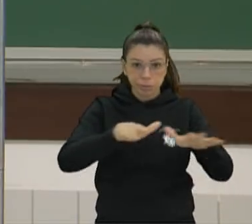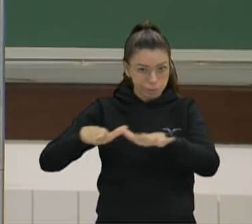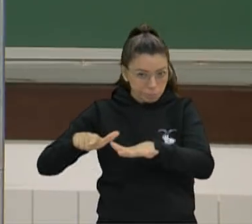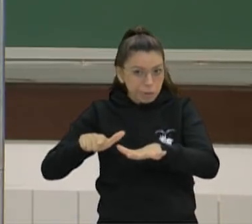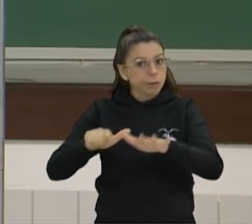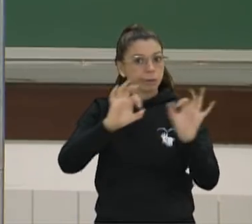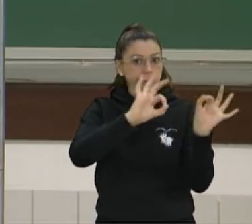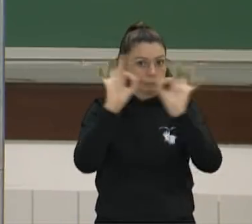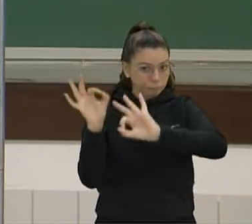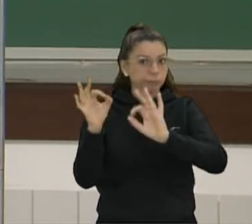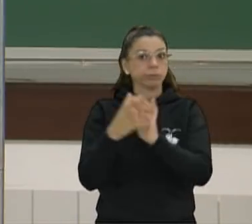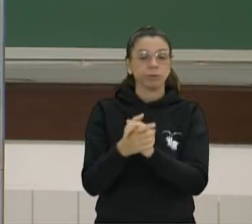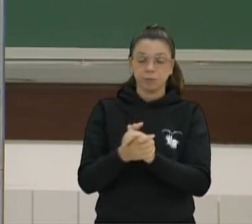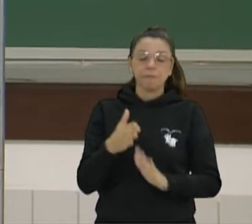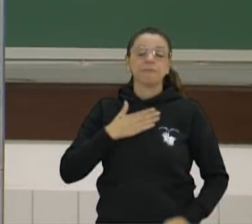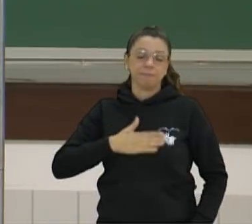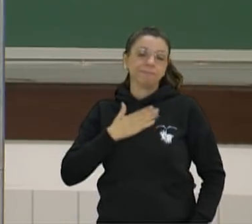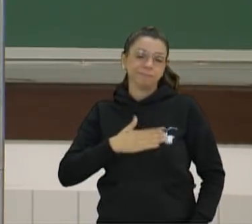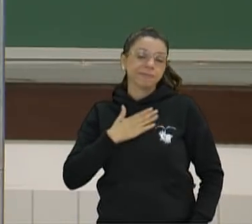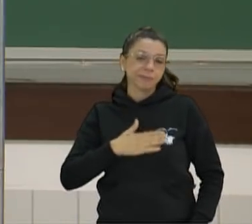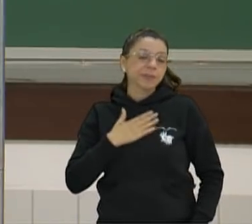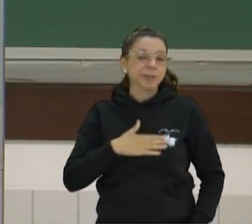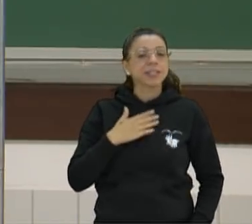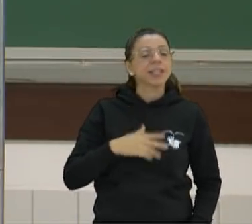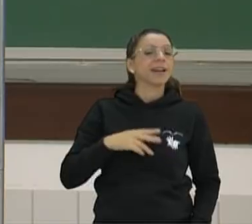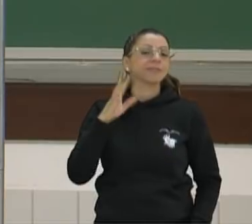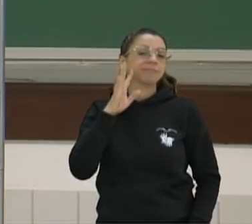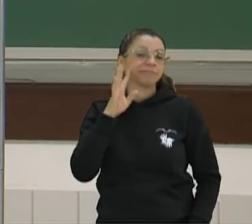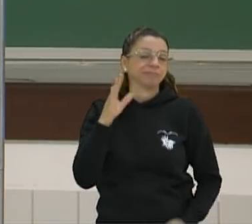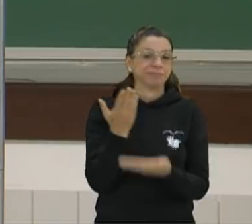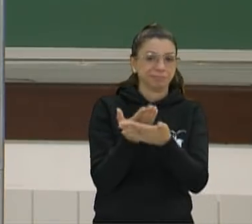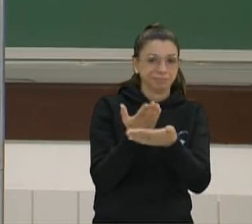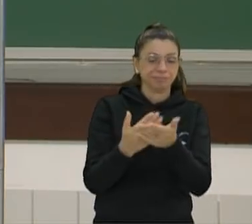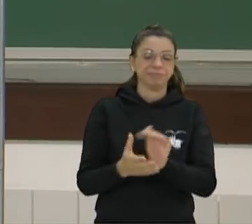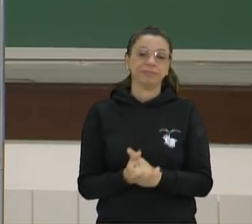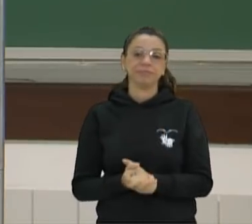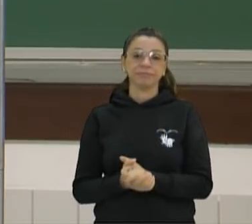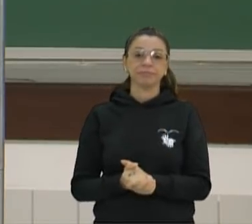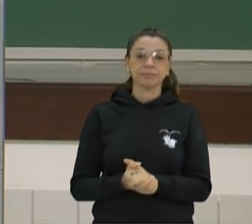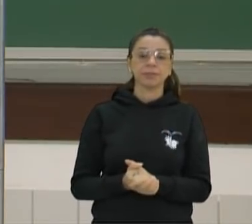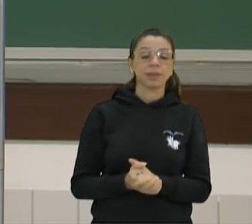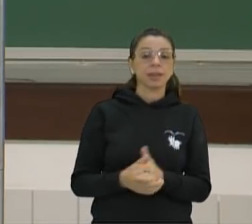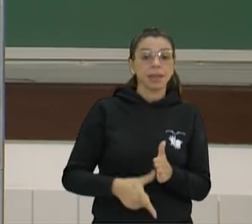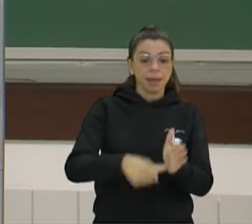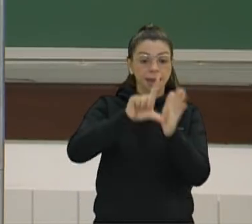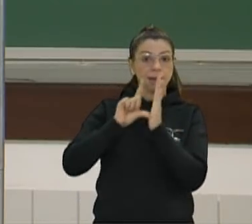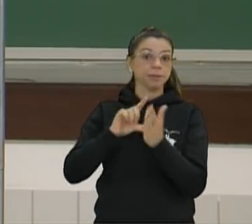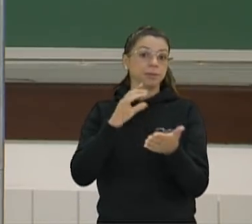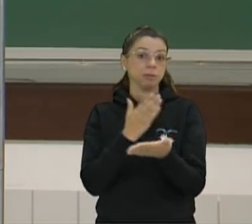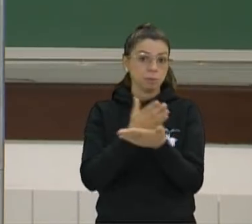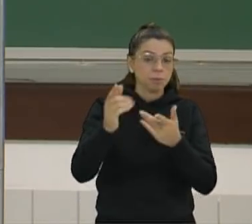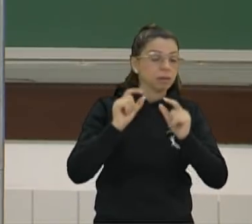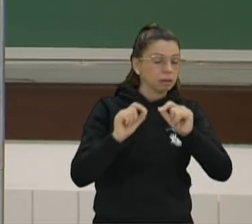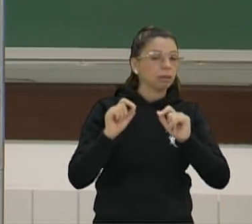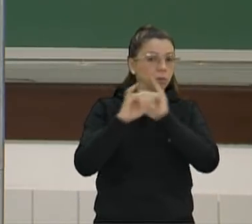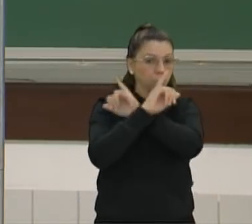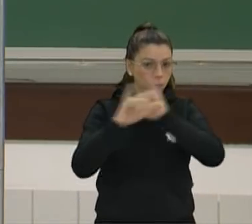porque eu tenho certeza que você vai gostar bastante das atividades que nós vamos fazer, certo? E, antes de começar, nós temos alguns recadinhos, presta